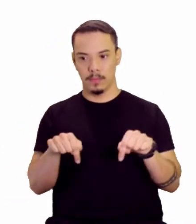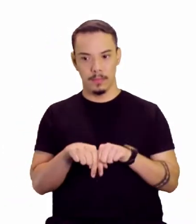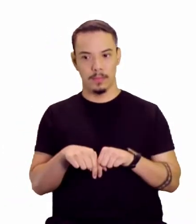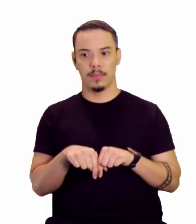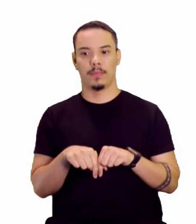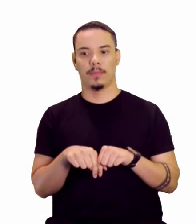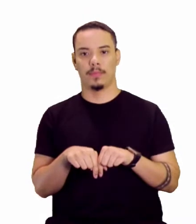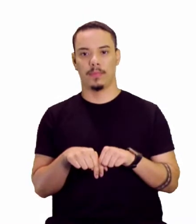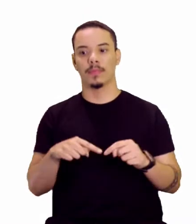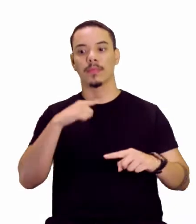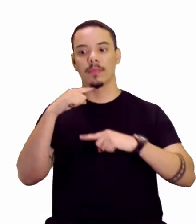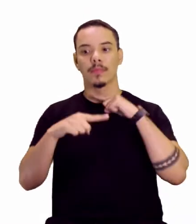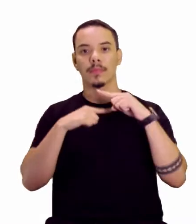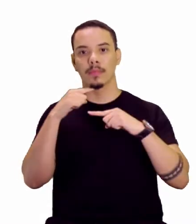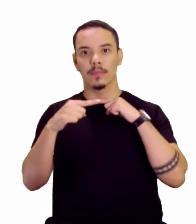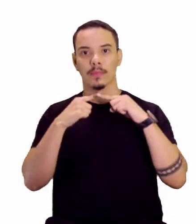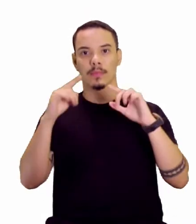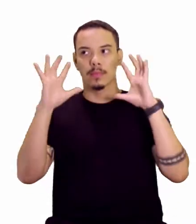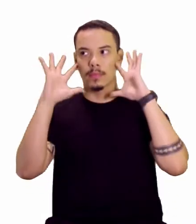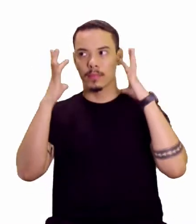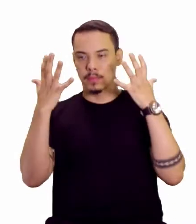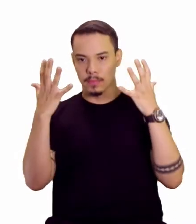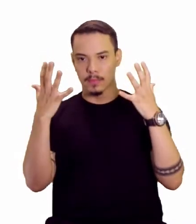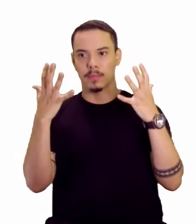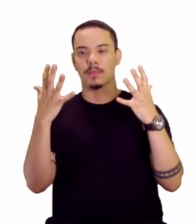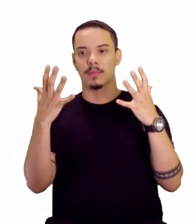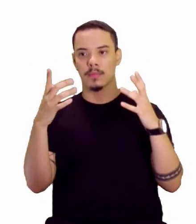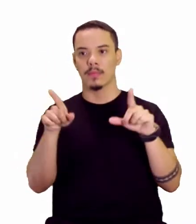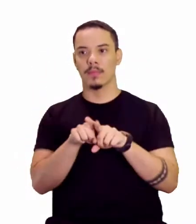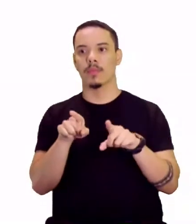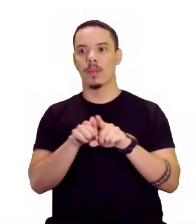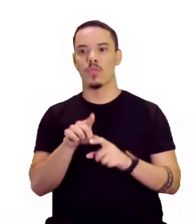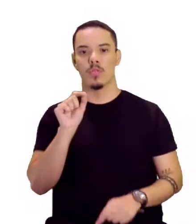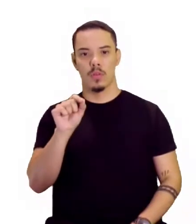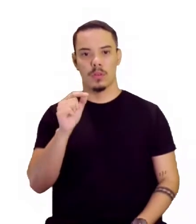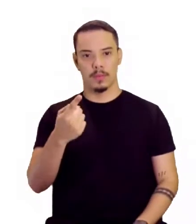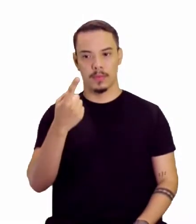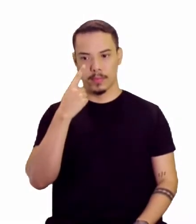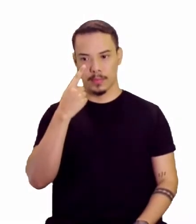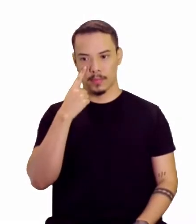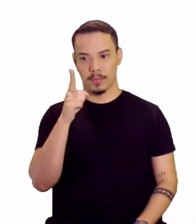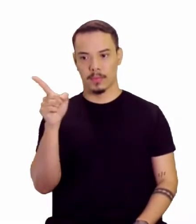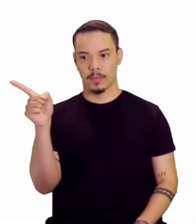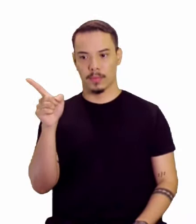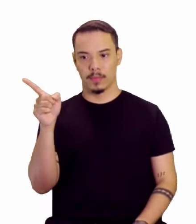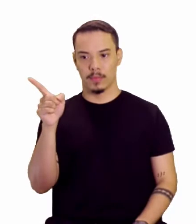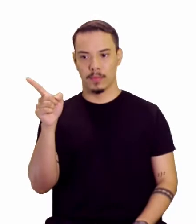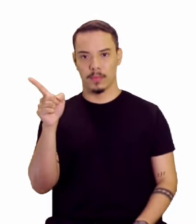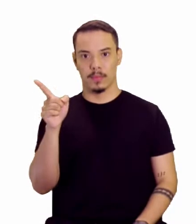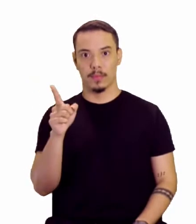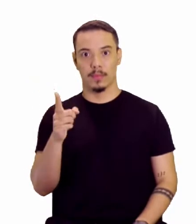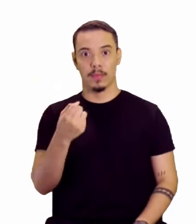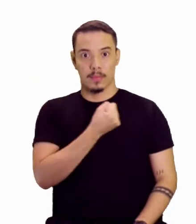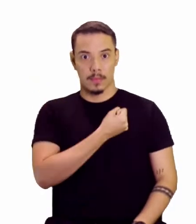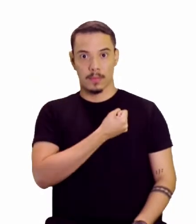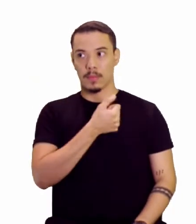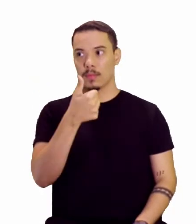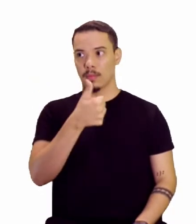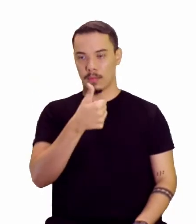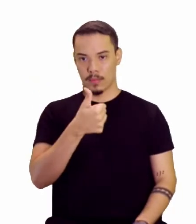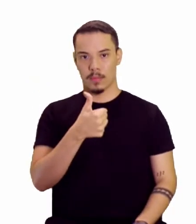sala, tirando as dúvidas da resolução. E vamos aí, olha só, saindo ali do forno, questão 1,